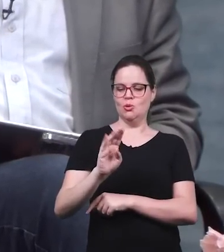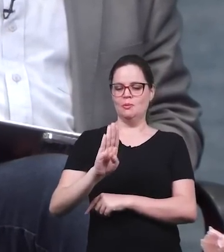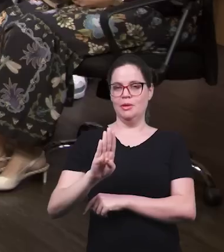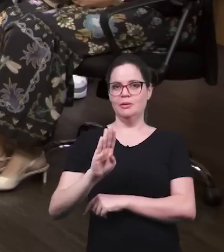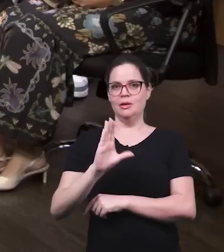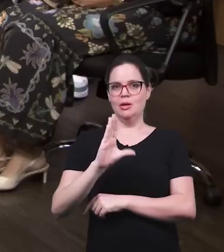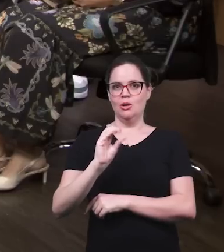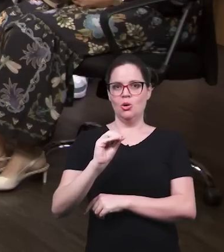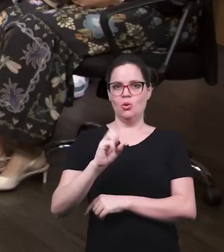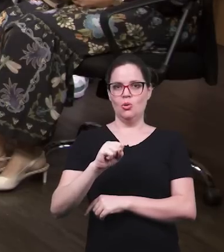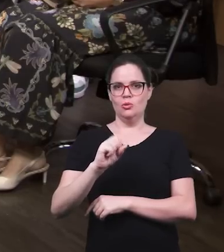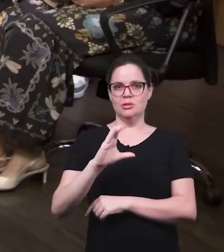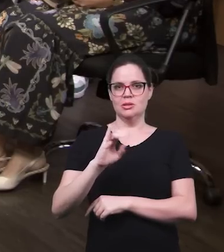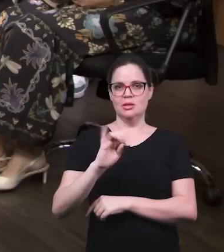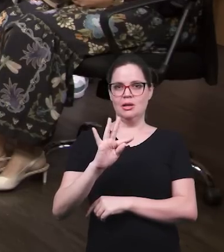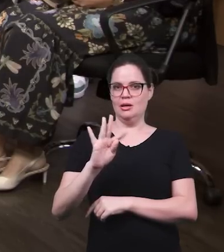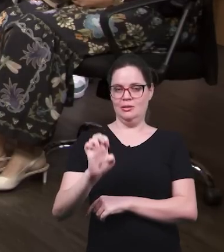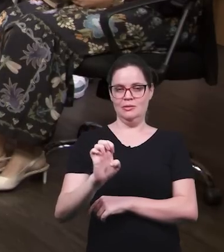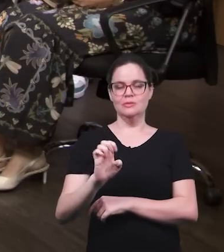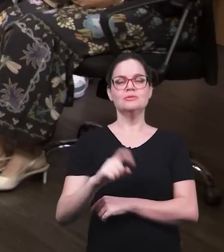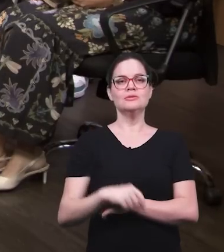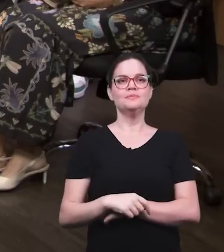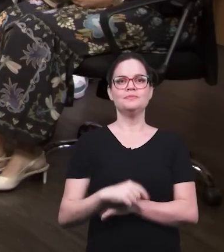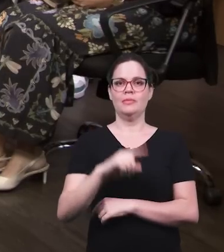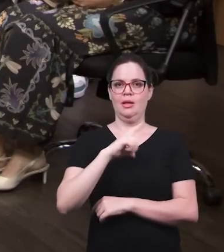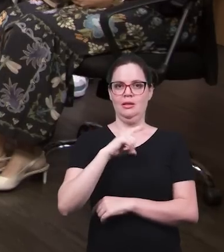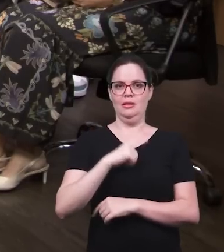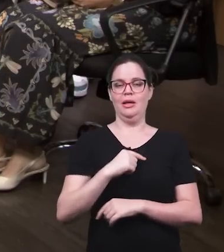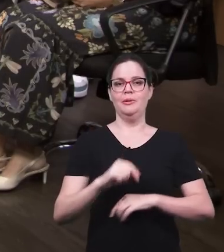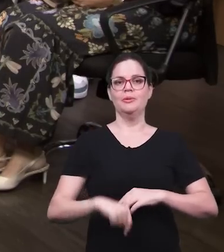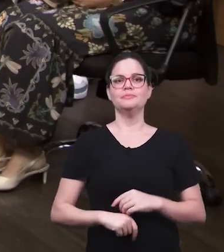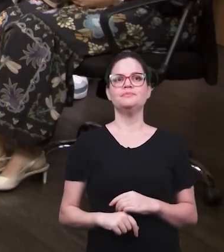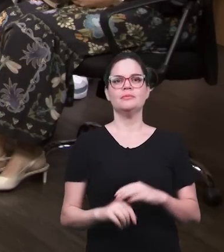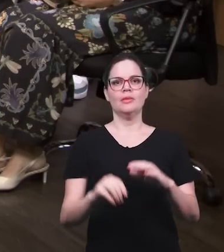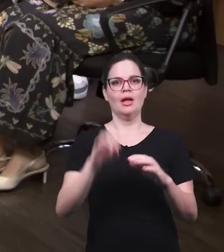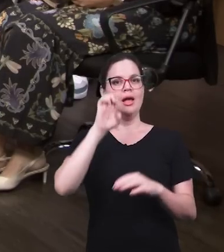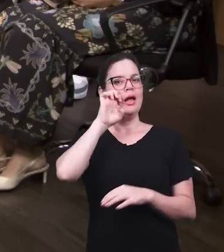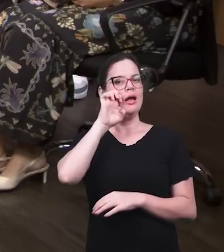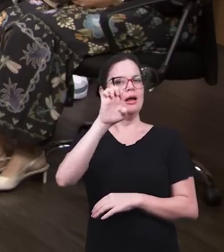Olha, Jefferson, Eclesiastes,